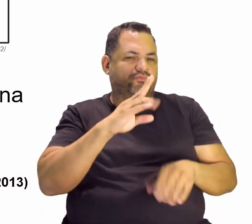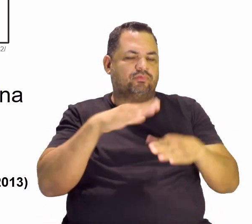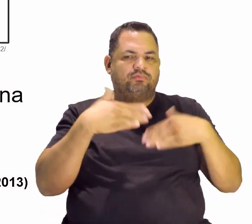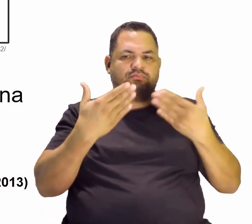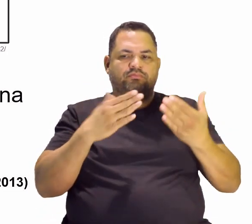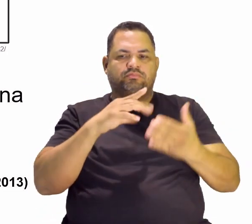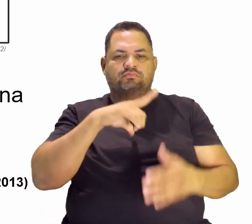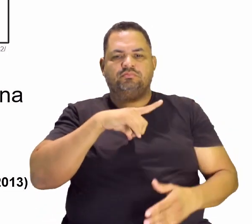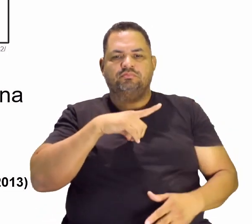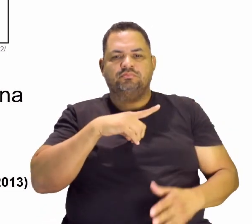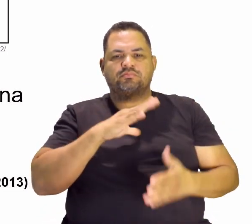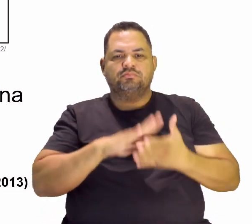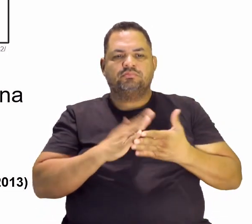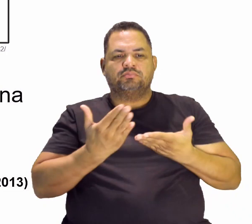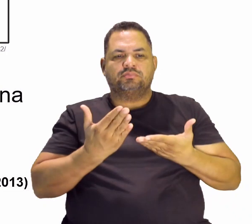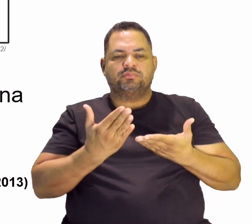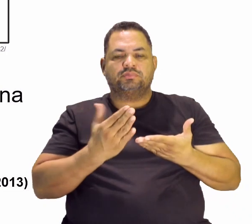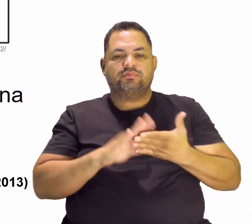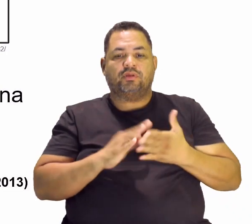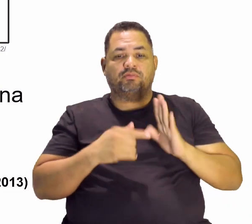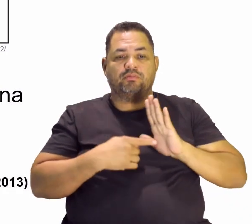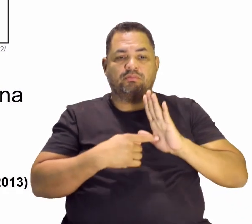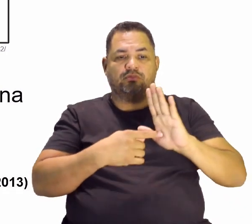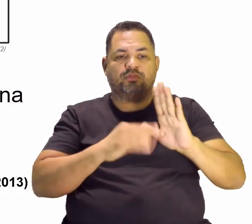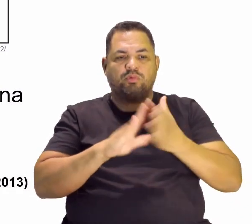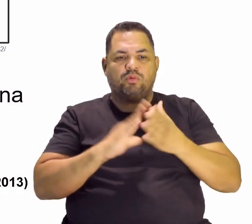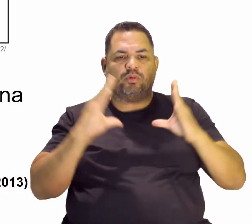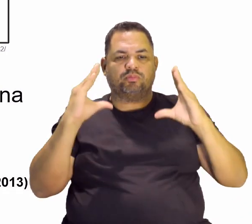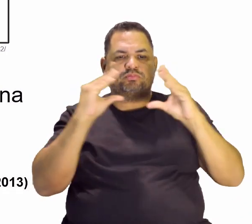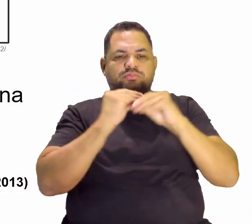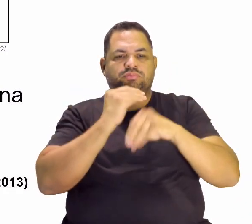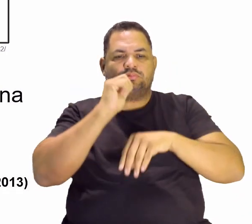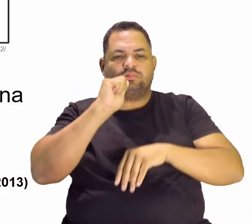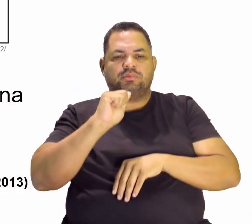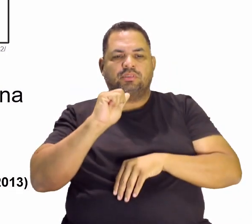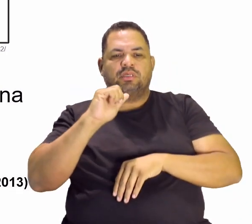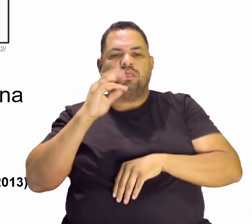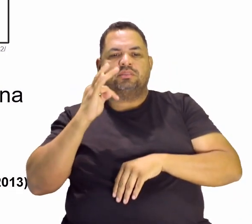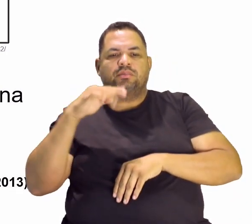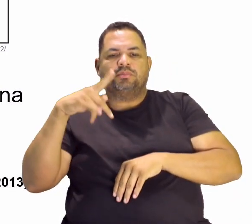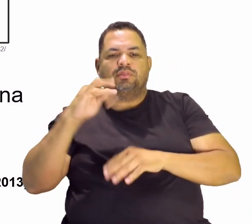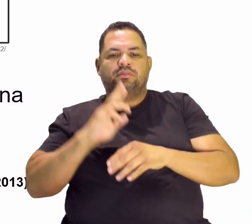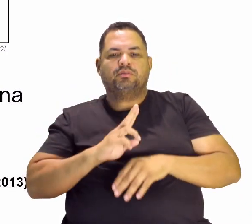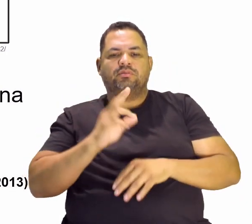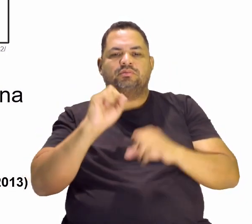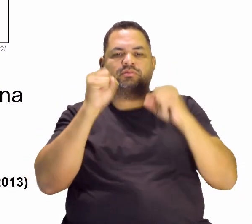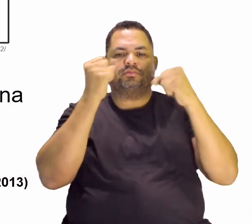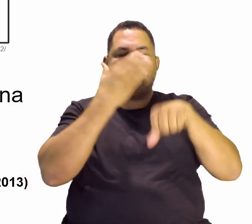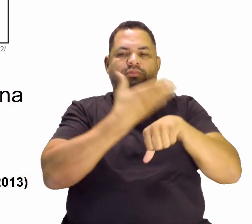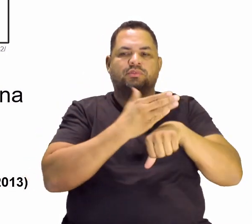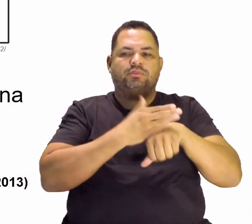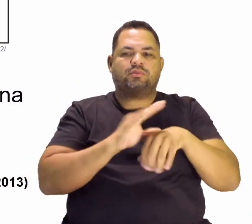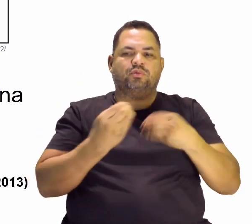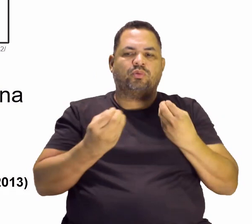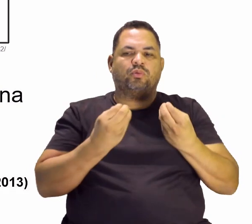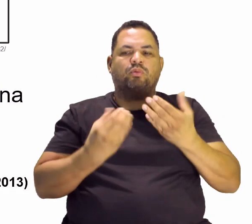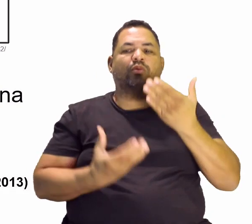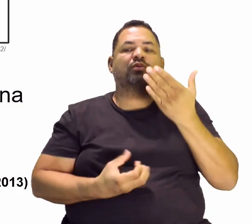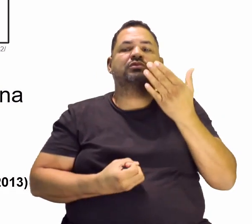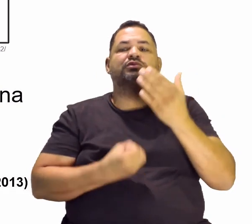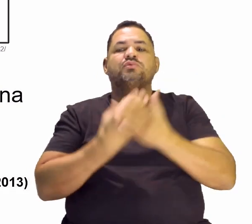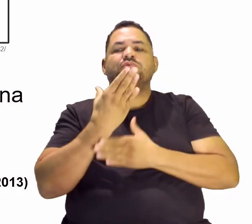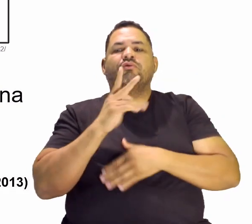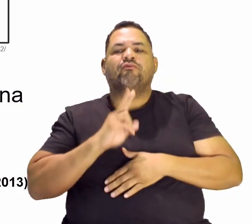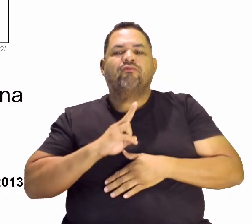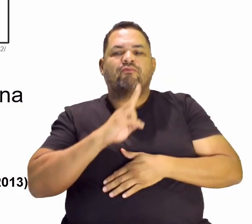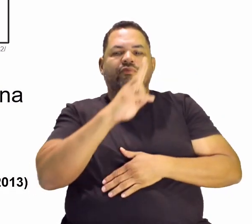vão determinar qual é a síntese desse meu ATP durante o exercício físico. Da onde que eu vou tirar forças, né? Da onde que eu